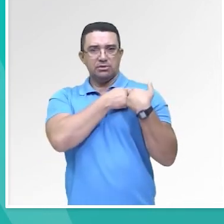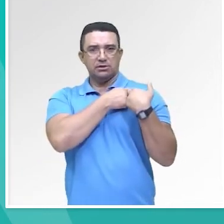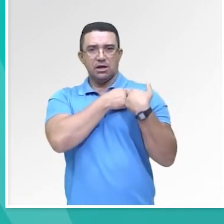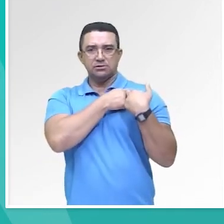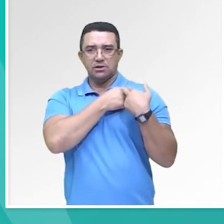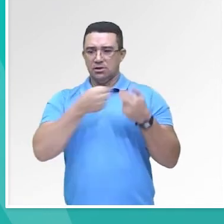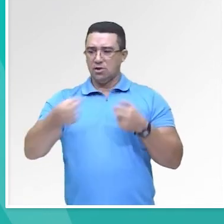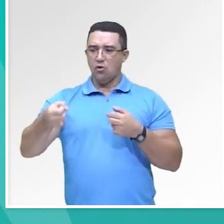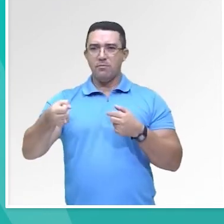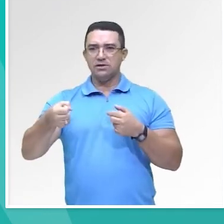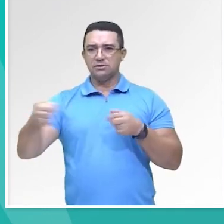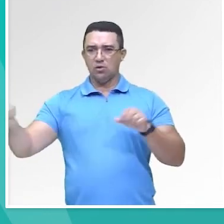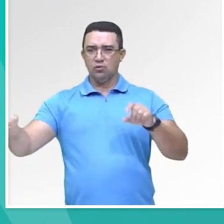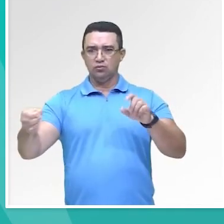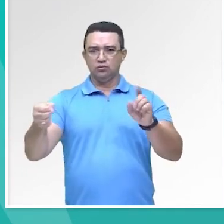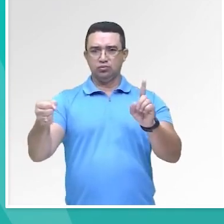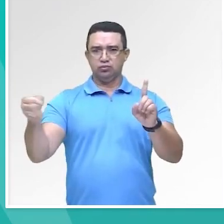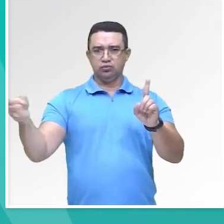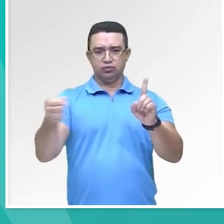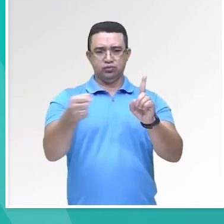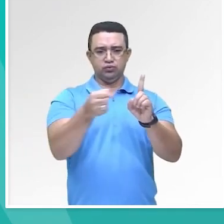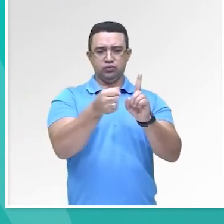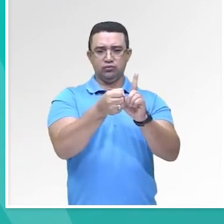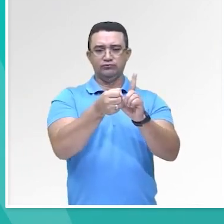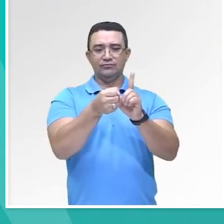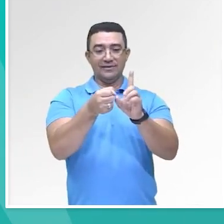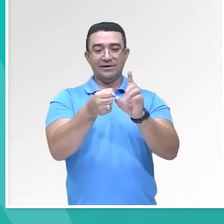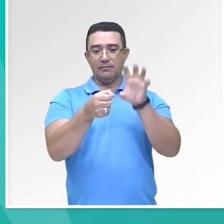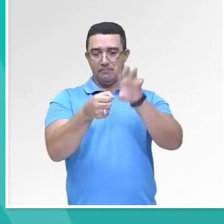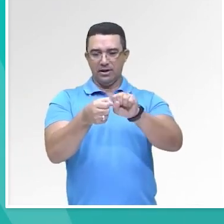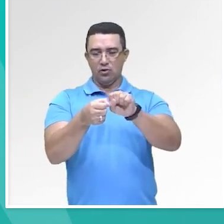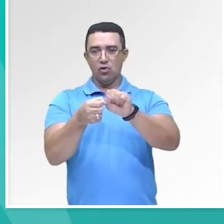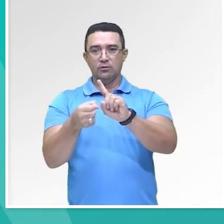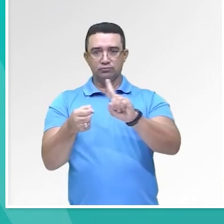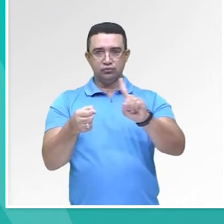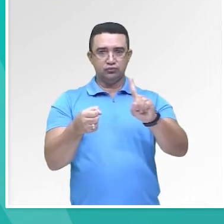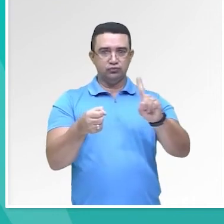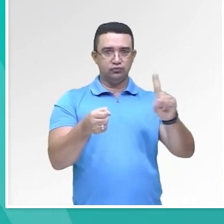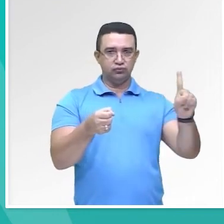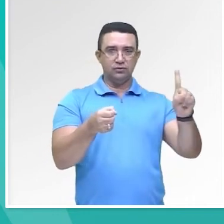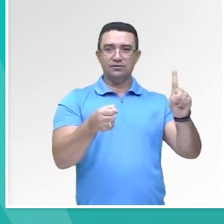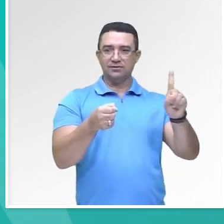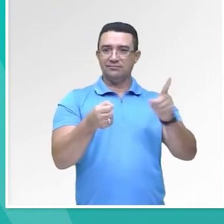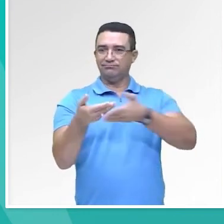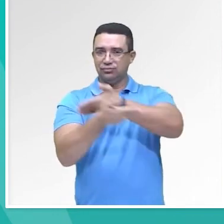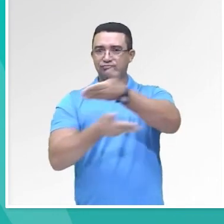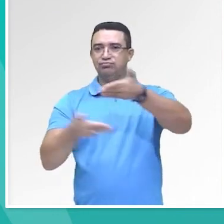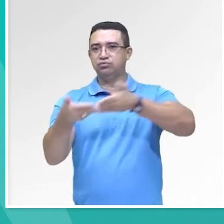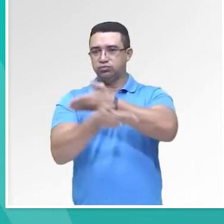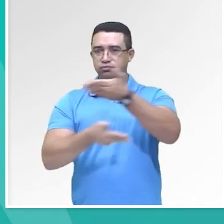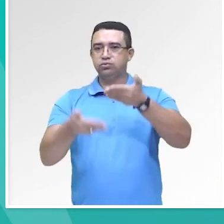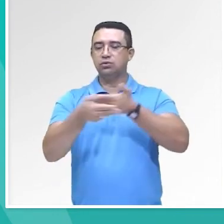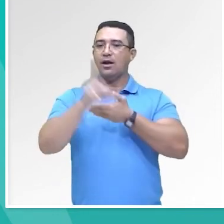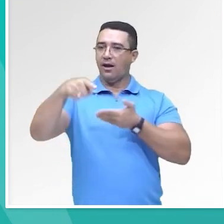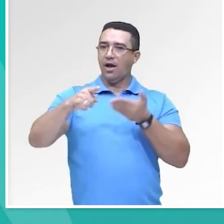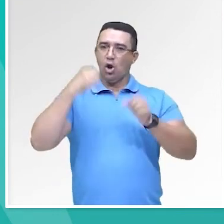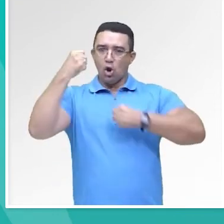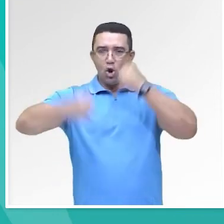até chegar no último, para que eles, né, tenham completado toda a prova. Então, esta é uma corrida